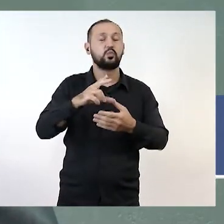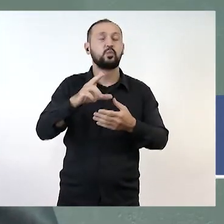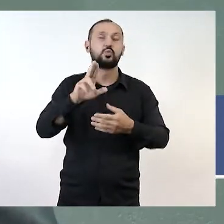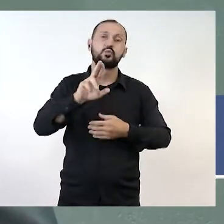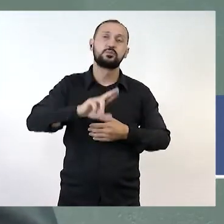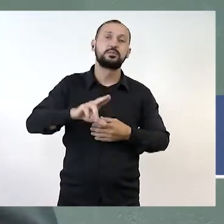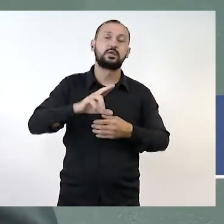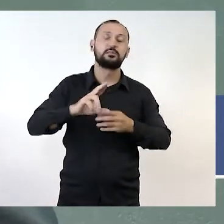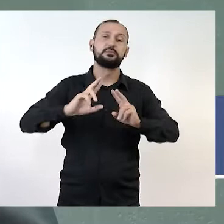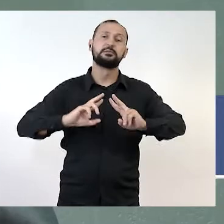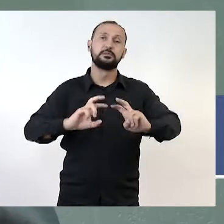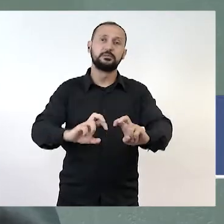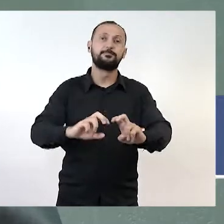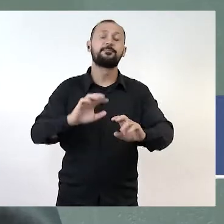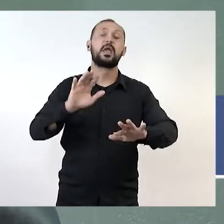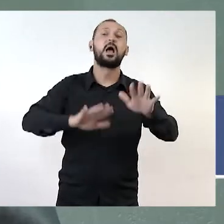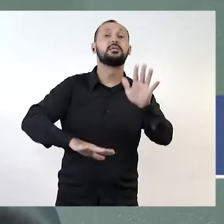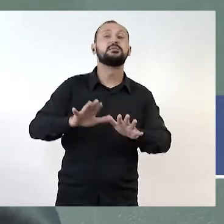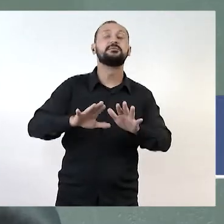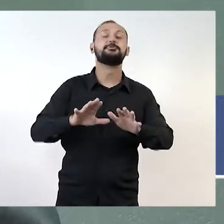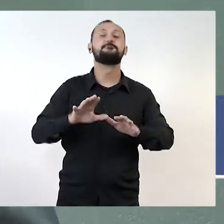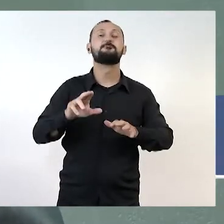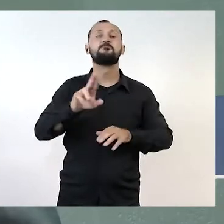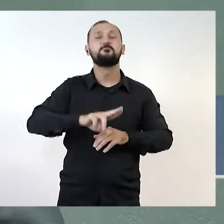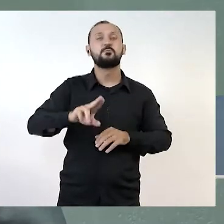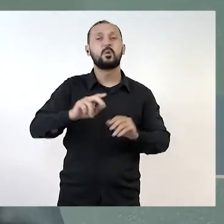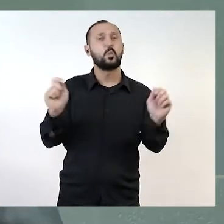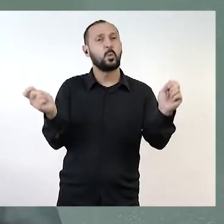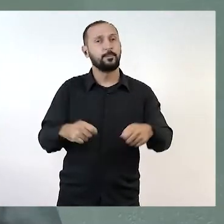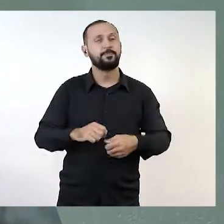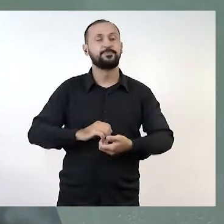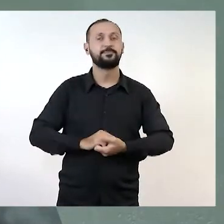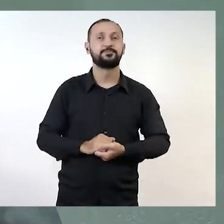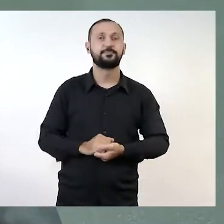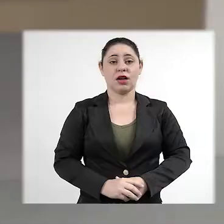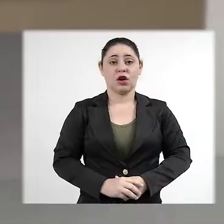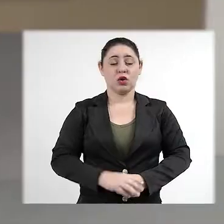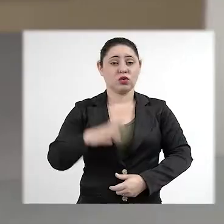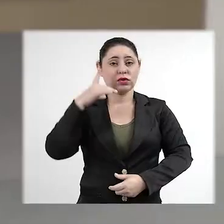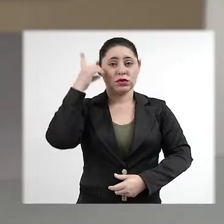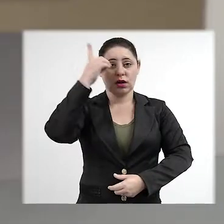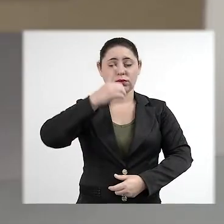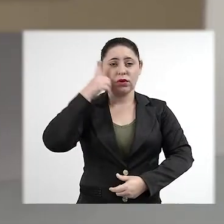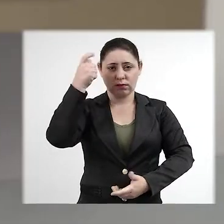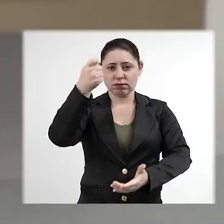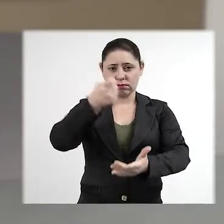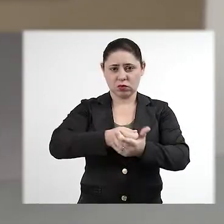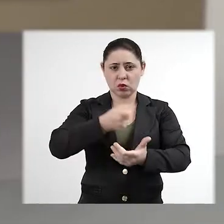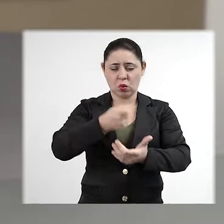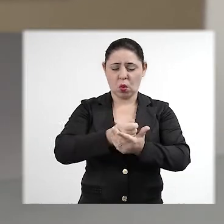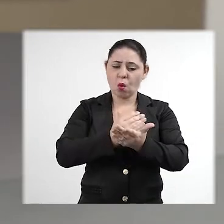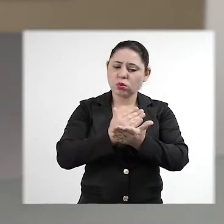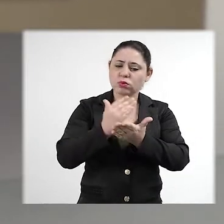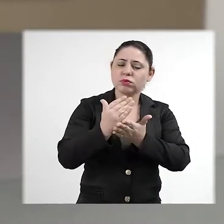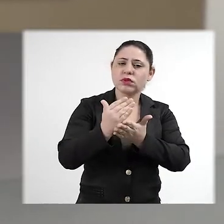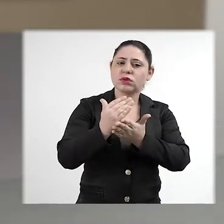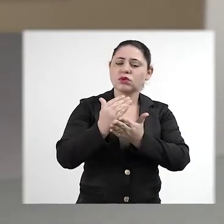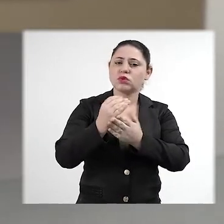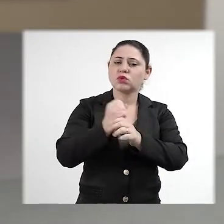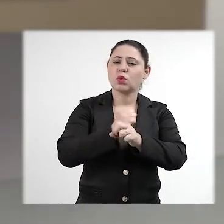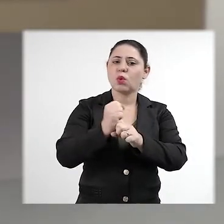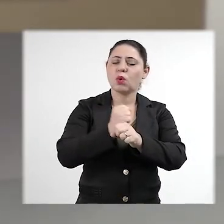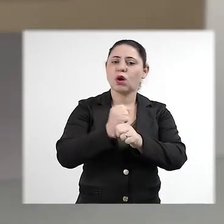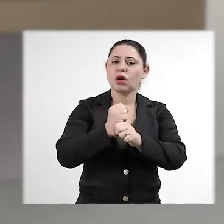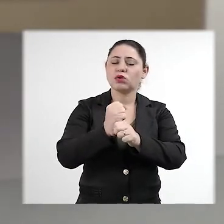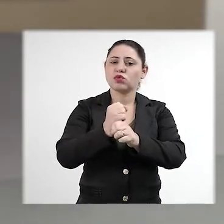e as leis com a sua plena eficácia. Os parlamentares cobraram no começo do